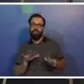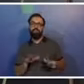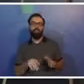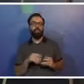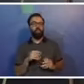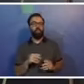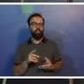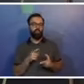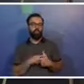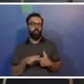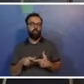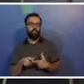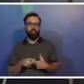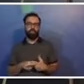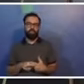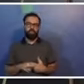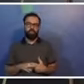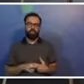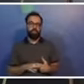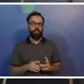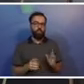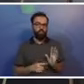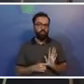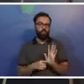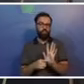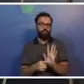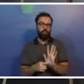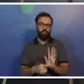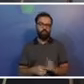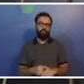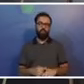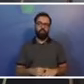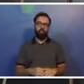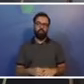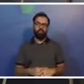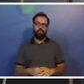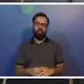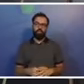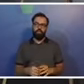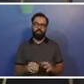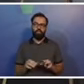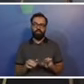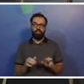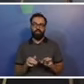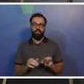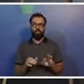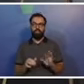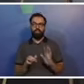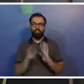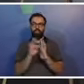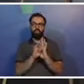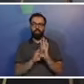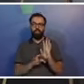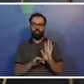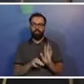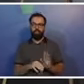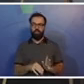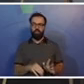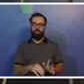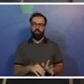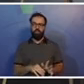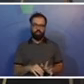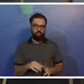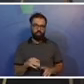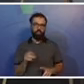o problema te dá uma situação que não dá para você fazer de cabeça. Então, você usa generalização,